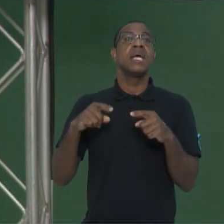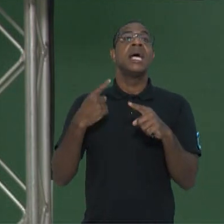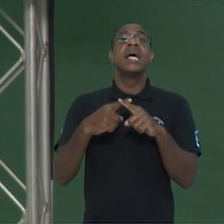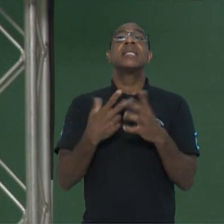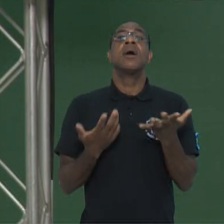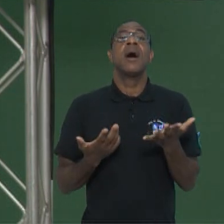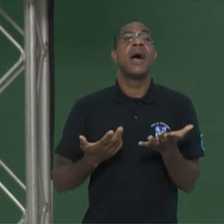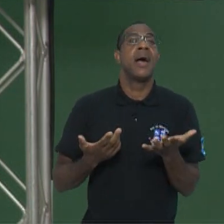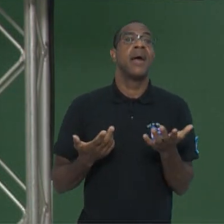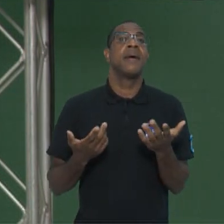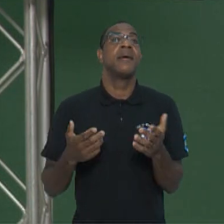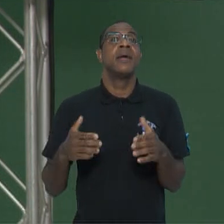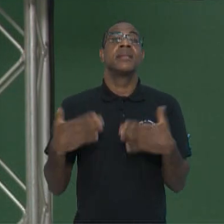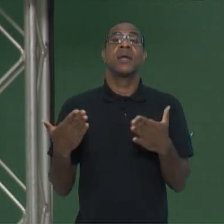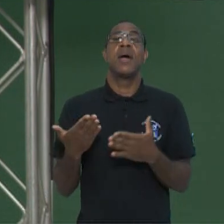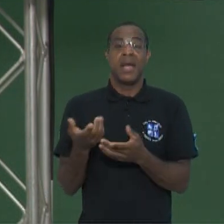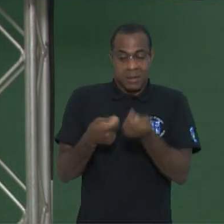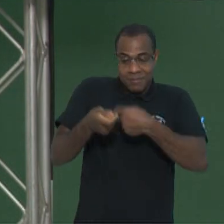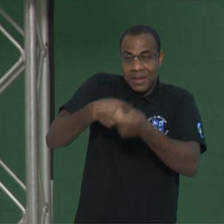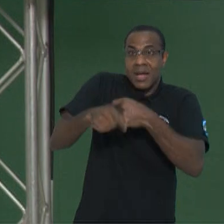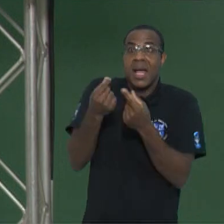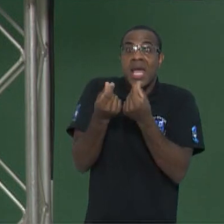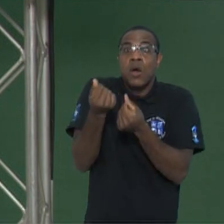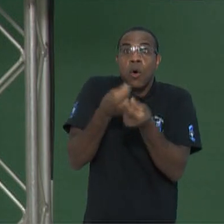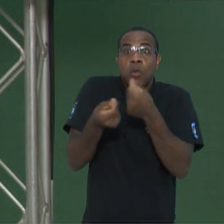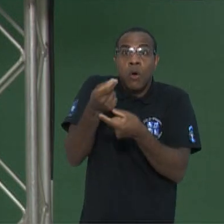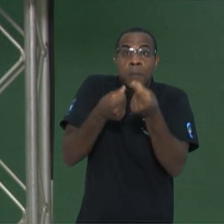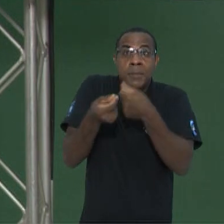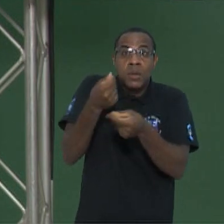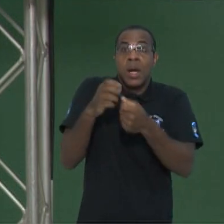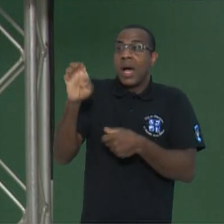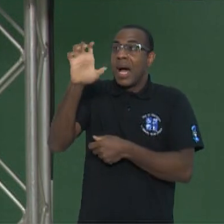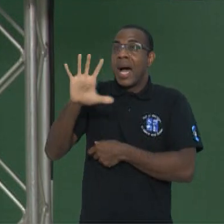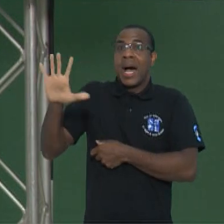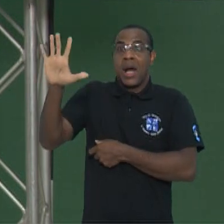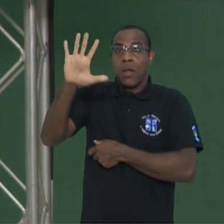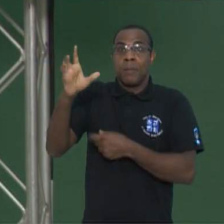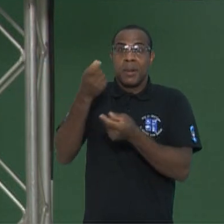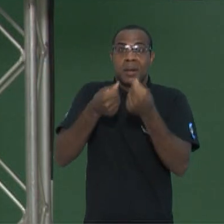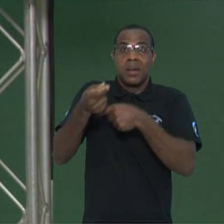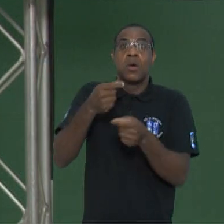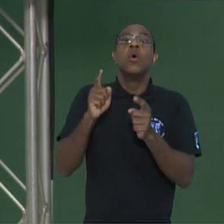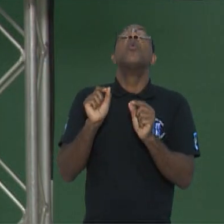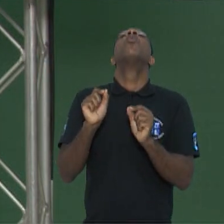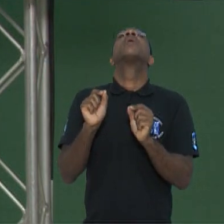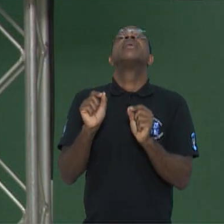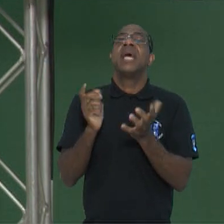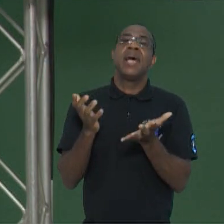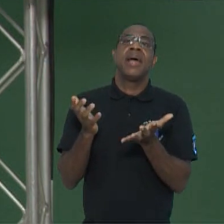foi econômico. Então, o que fez, o que desencadeou essa hegemonia, o que